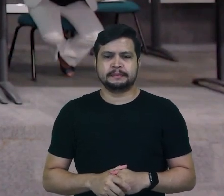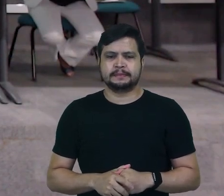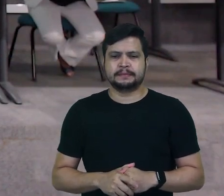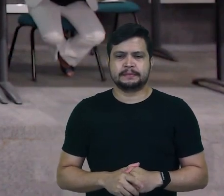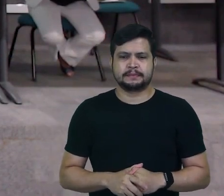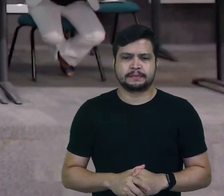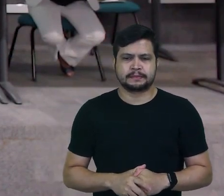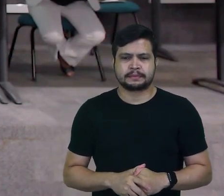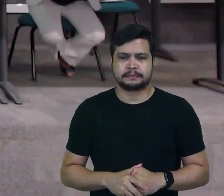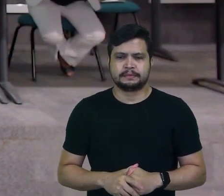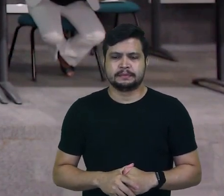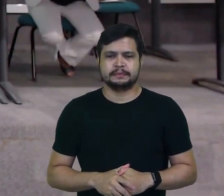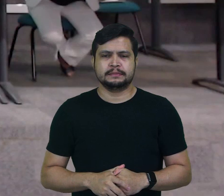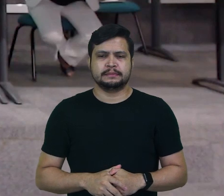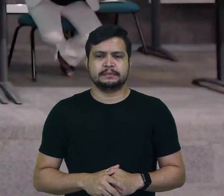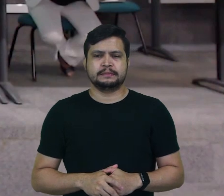Mais alguém?